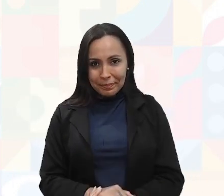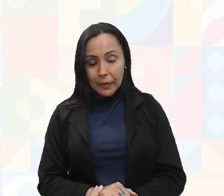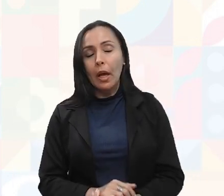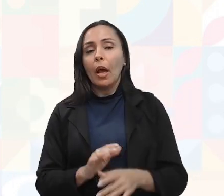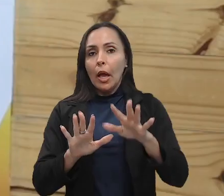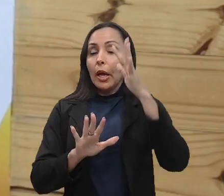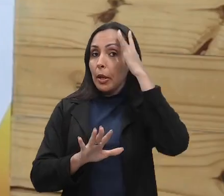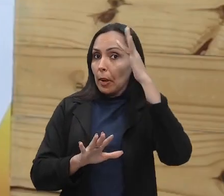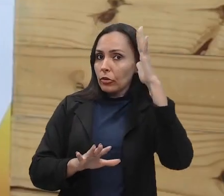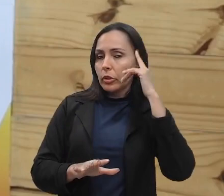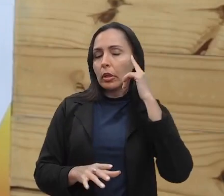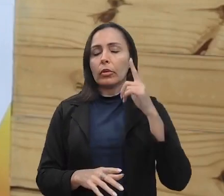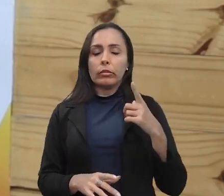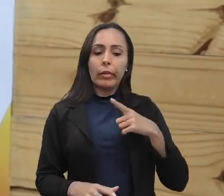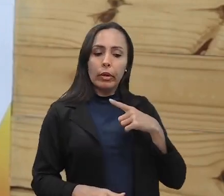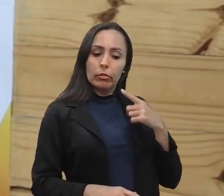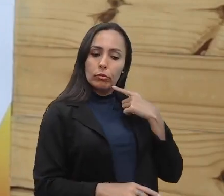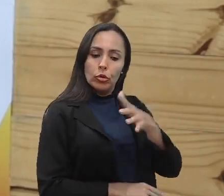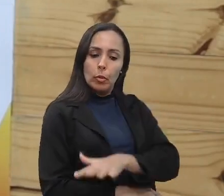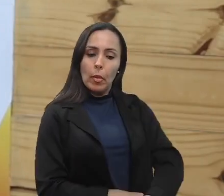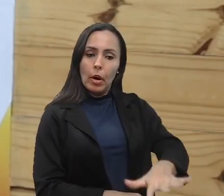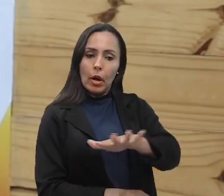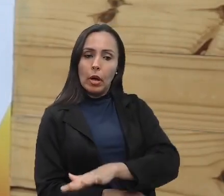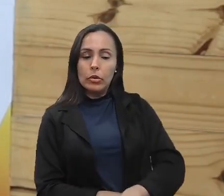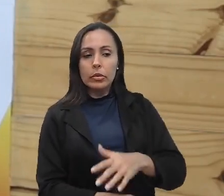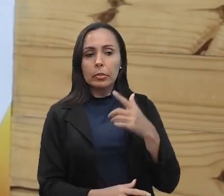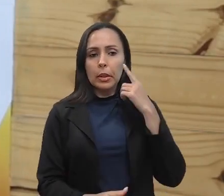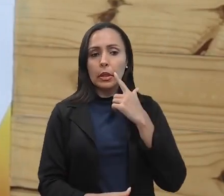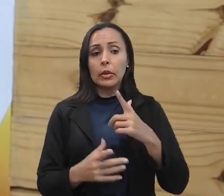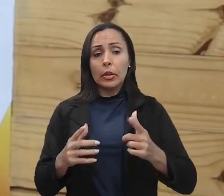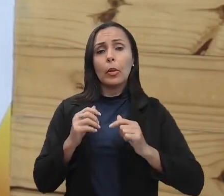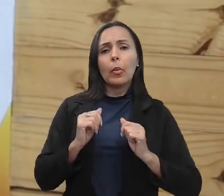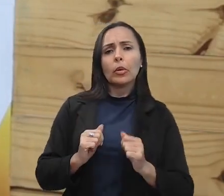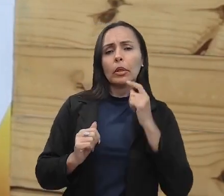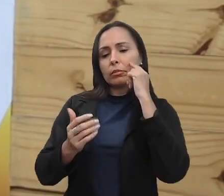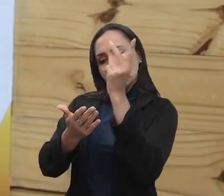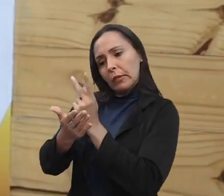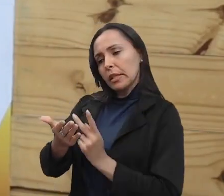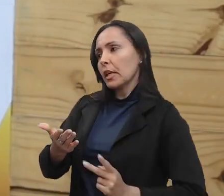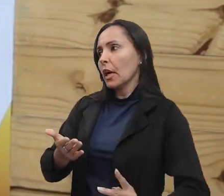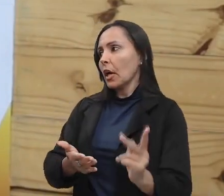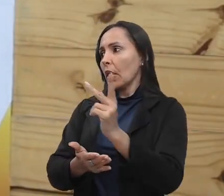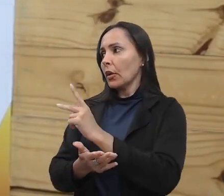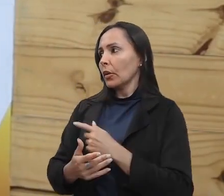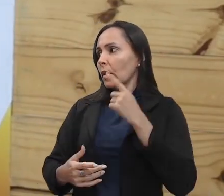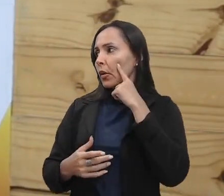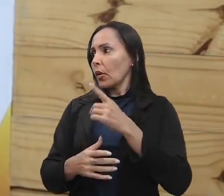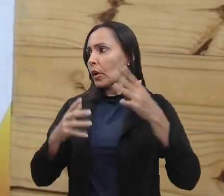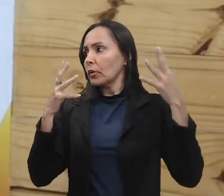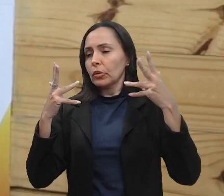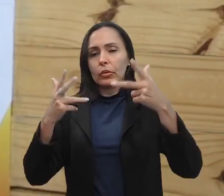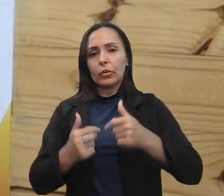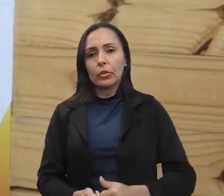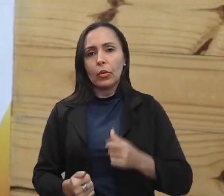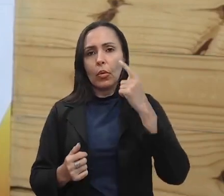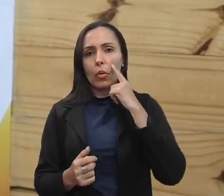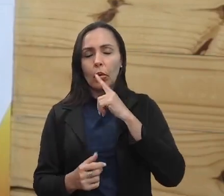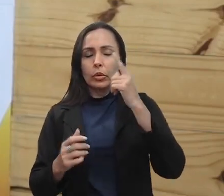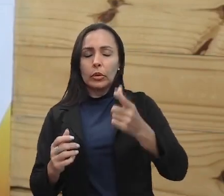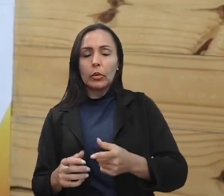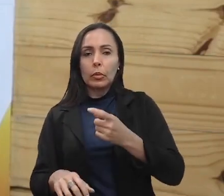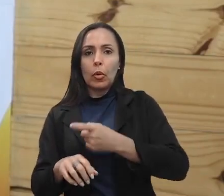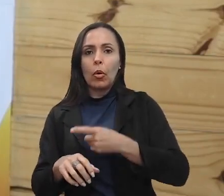com um espaço, né, aí à nossa disposição para a gente poder estar desenhando e colocando todos os móveis,